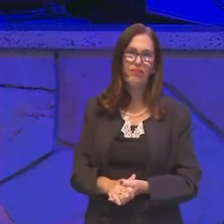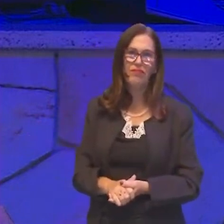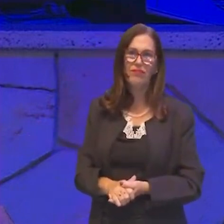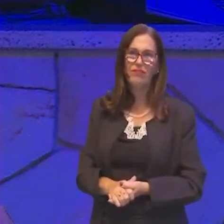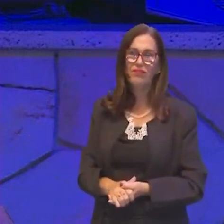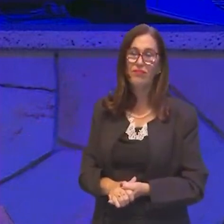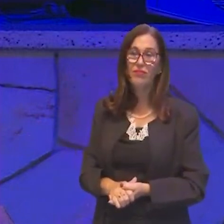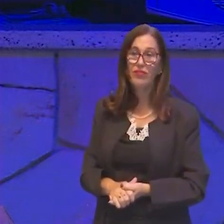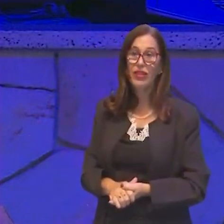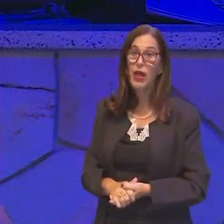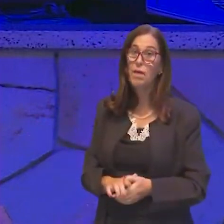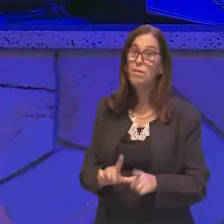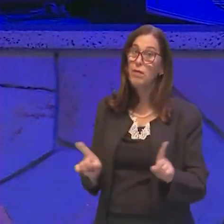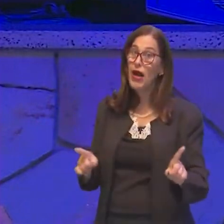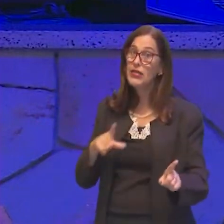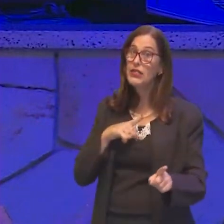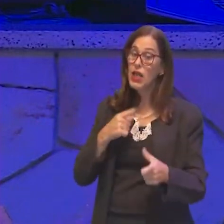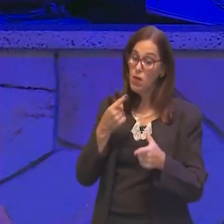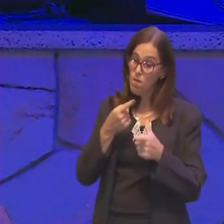Mas esse tem um problema,